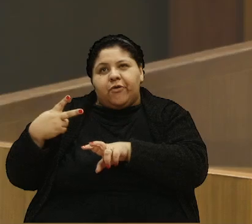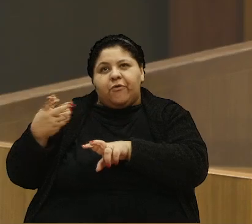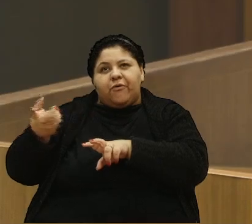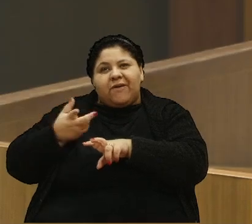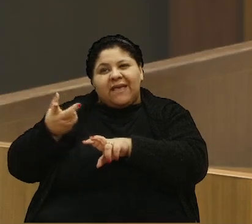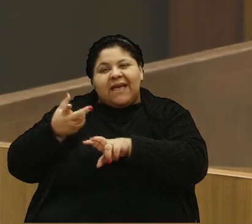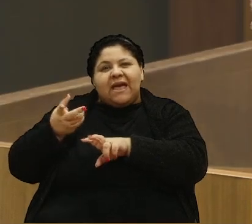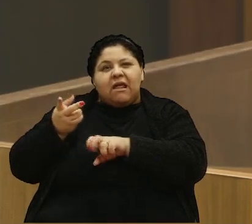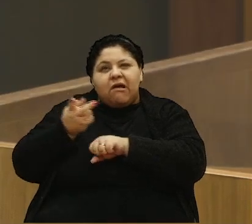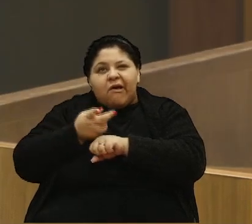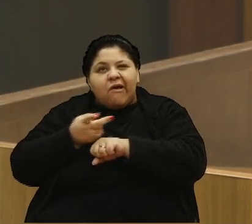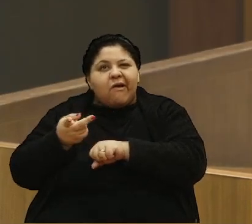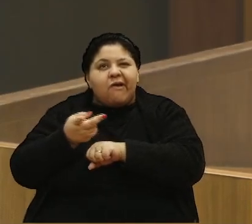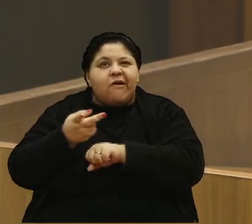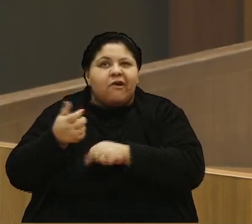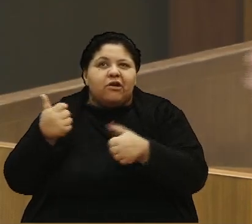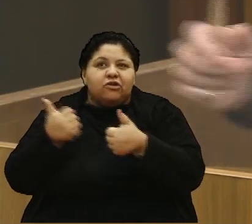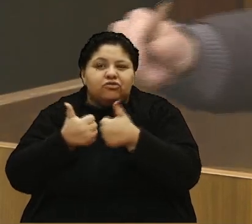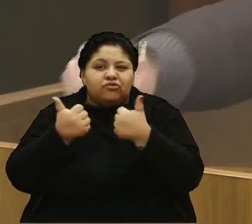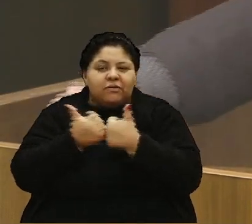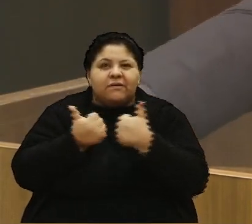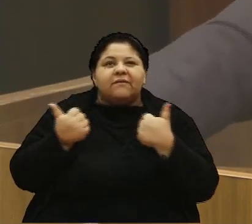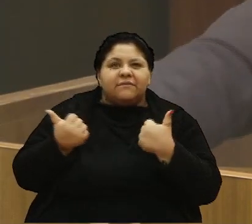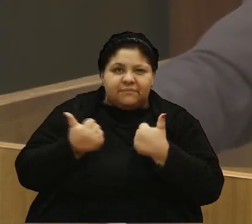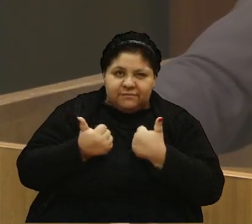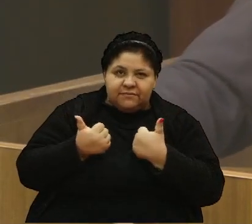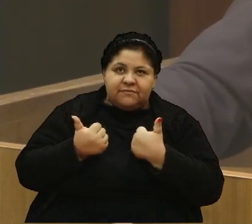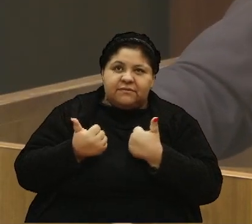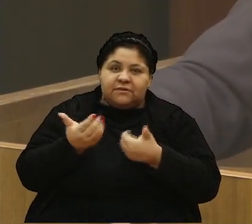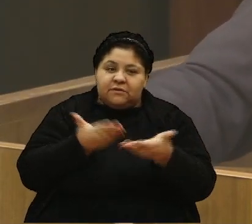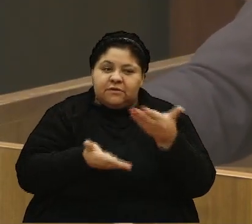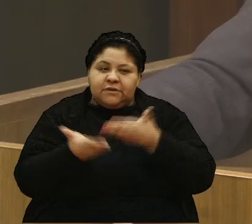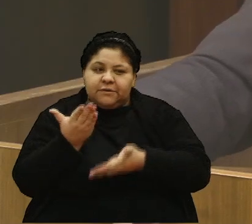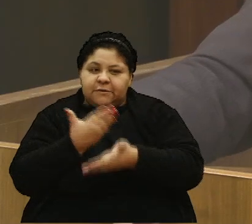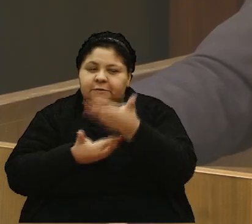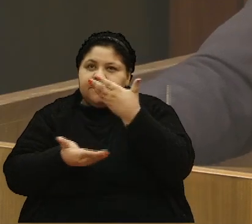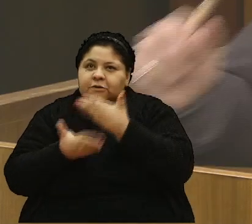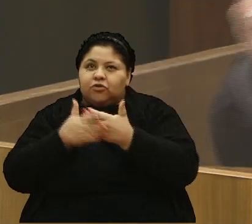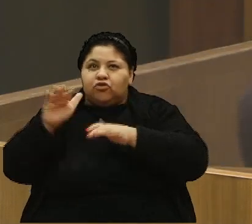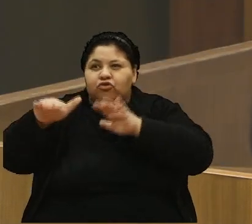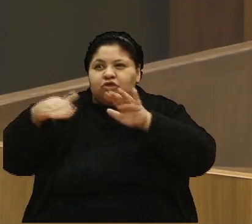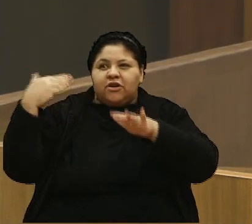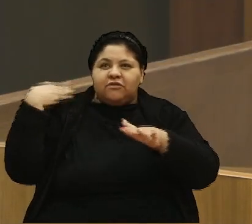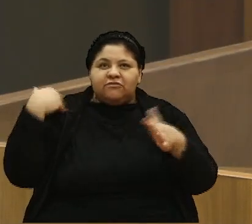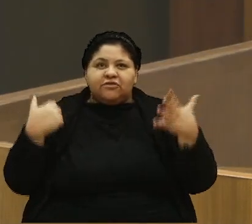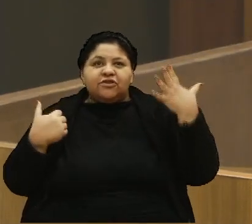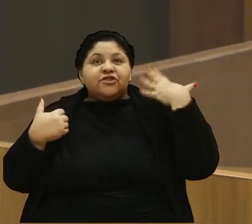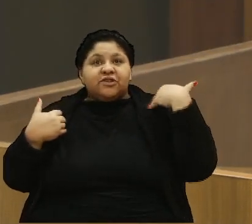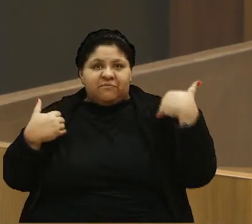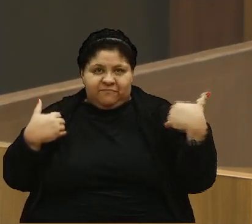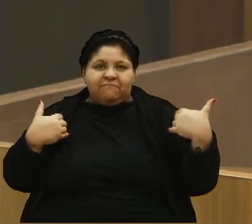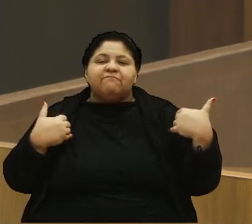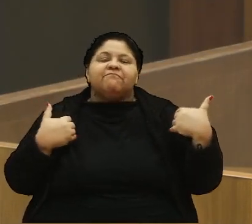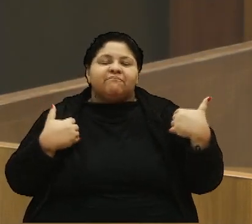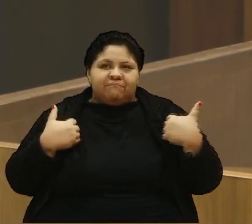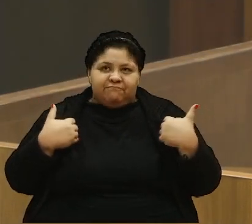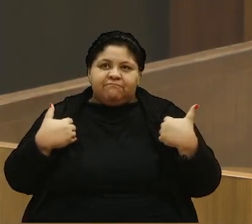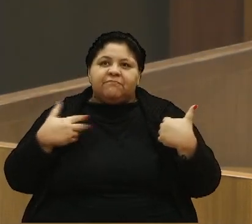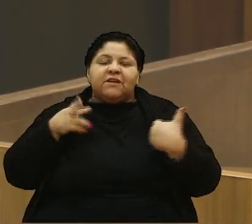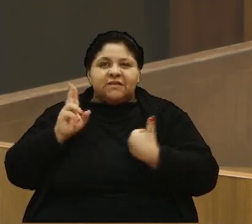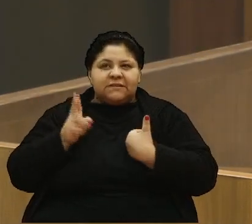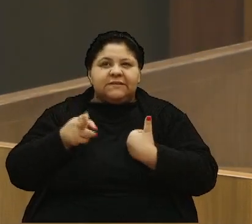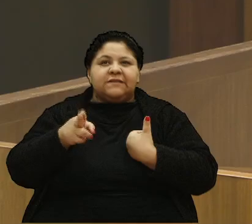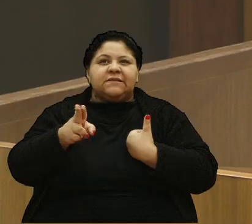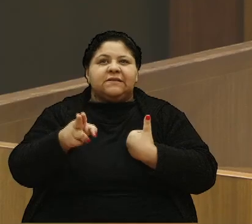aos poucos, junto da minha assessoria, atender a todos os chamados que vêm ao meu gabinete, sempre